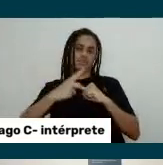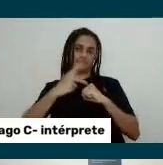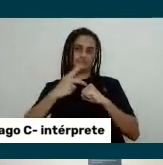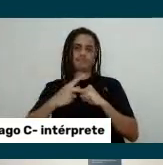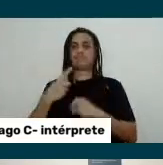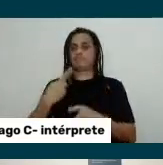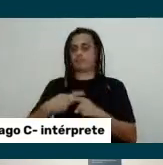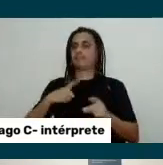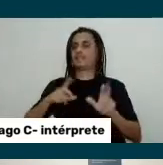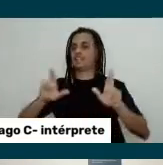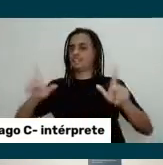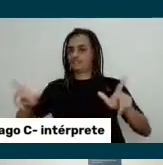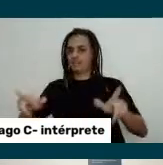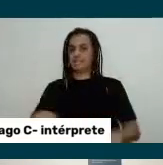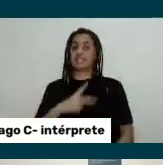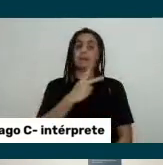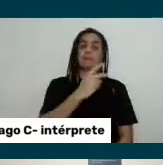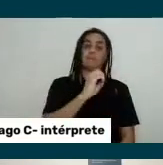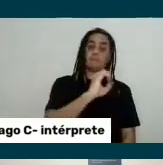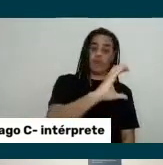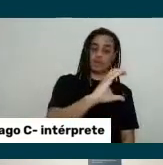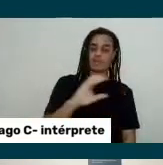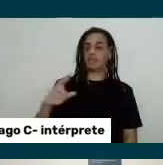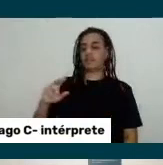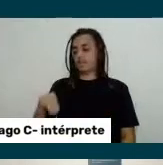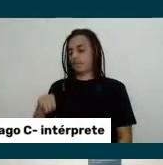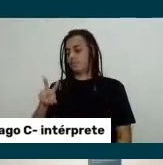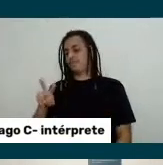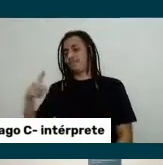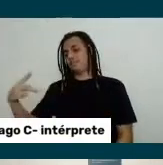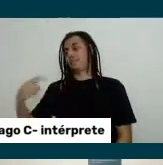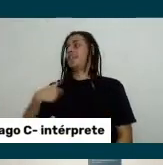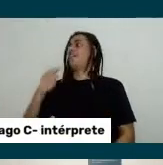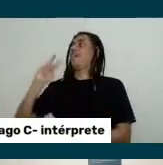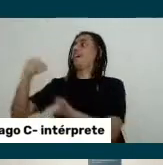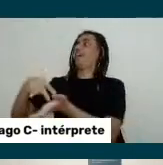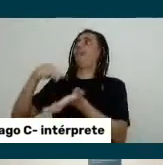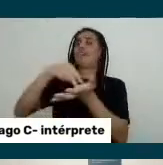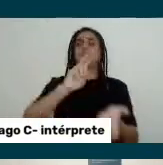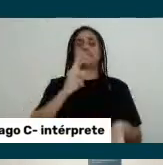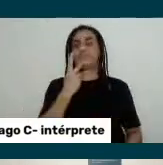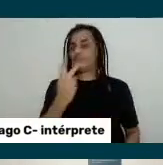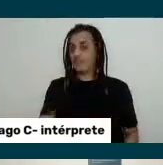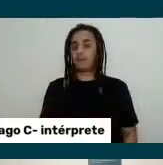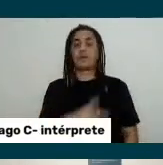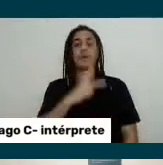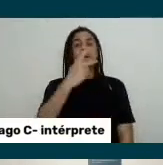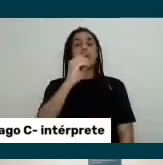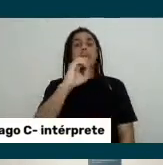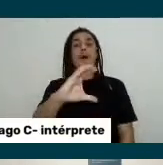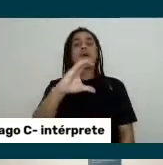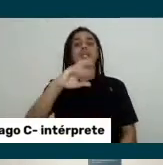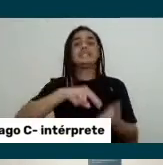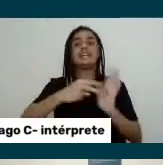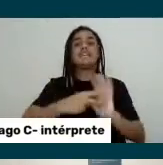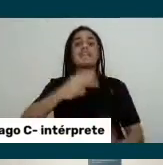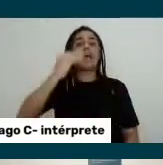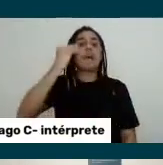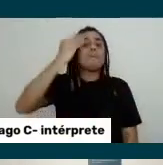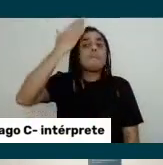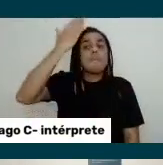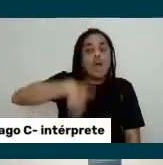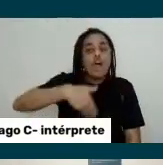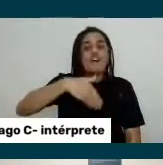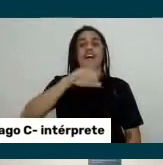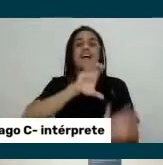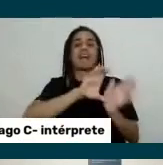muito grande entre POC e MVP, que é uma coisa que eu costumo falar em todos os lugares que eu faço. Você está fazendo uma POC, é uma prova de conceito. A prova de conceito, ela